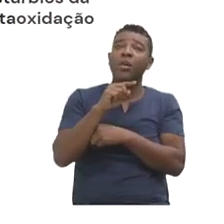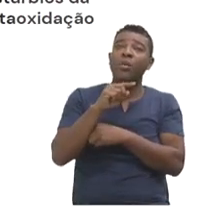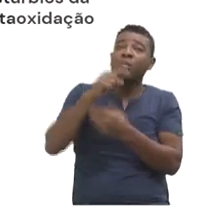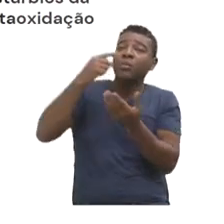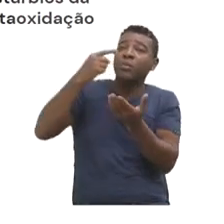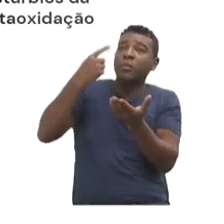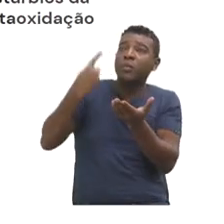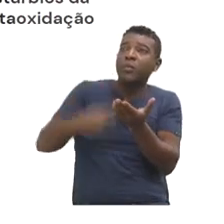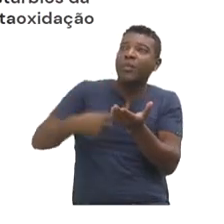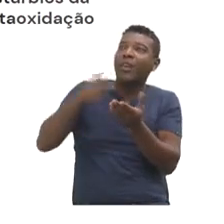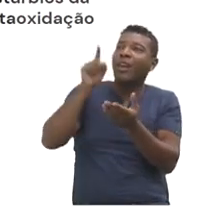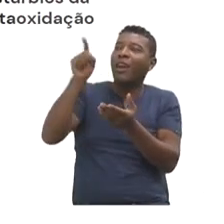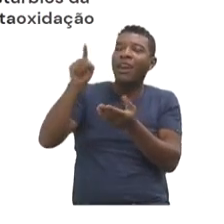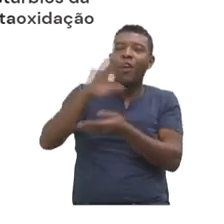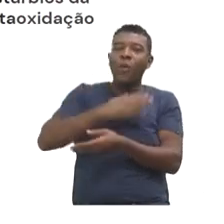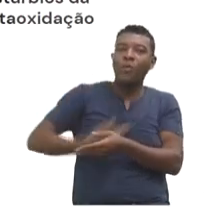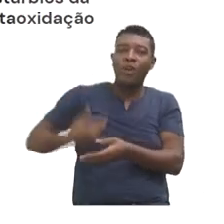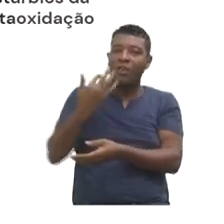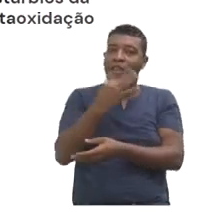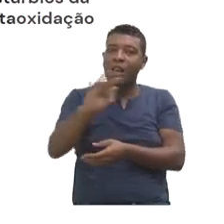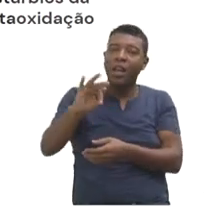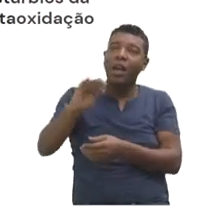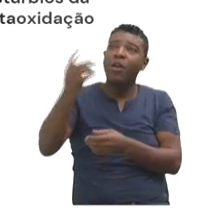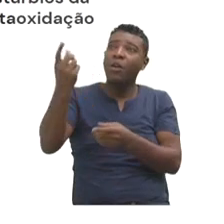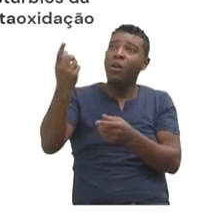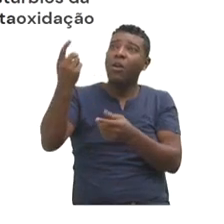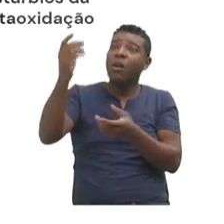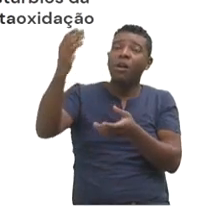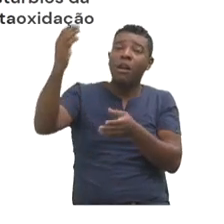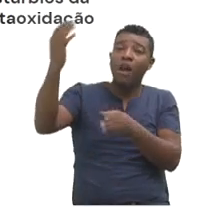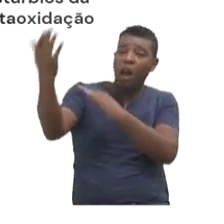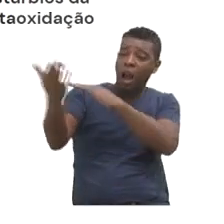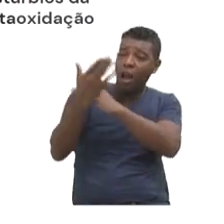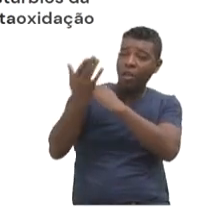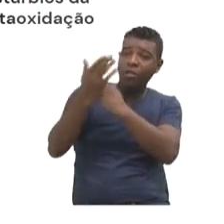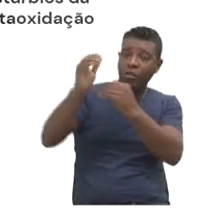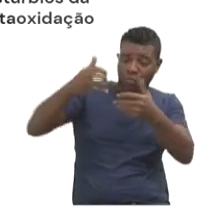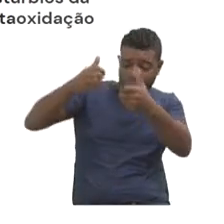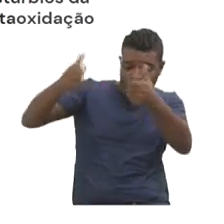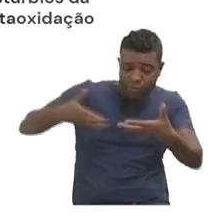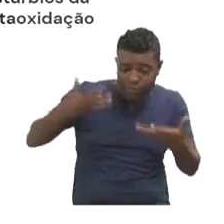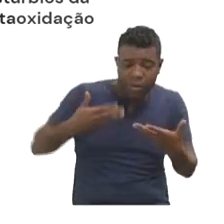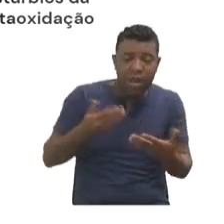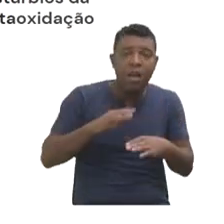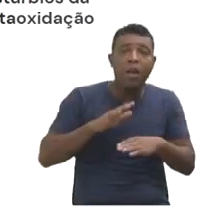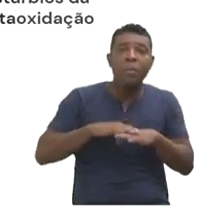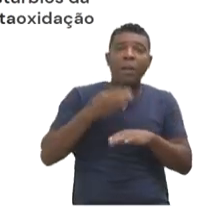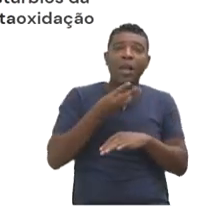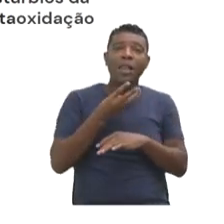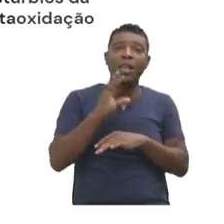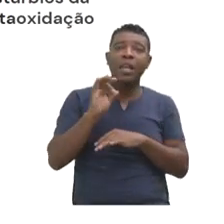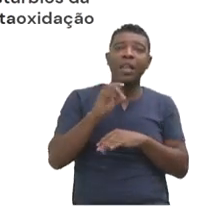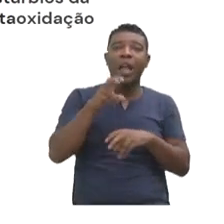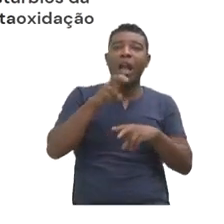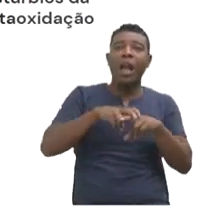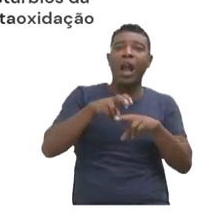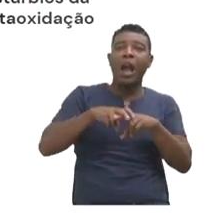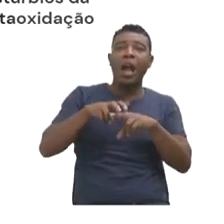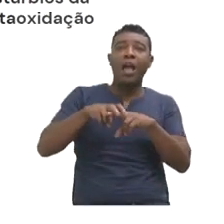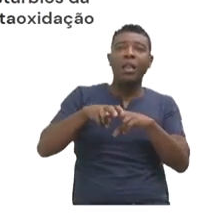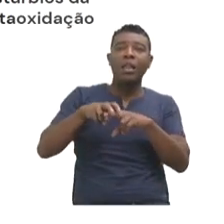incentivo para hemodiálise com menos de 30 cadeiras isso é importante porque Minas Gerais tem uma realidade diferente municípios